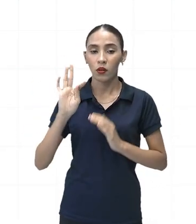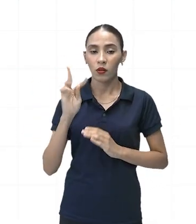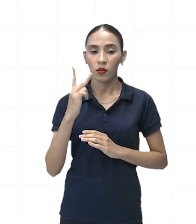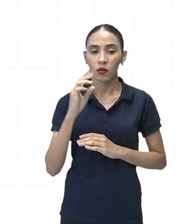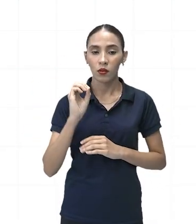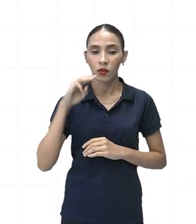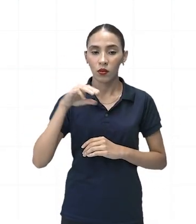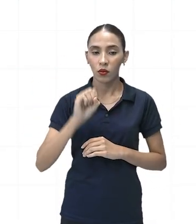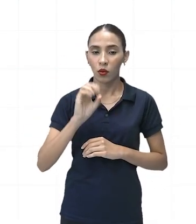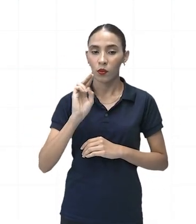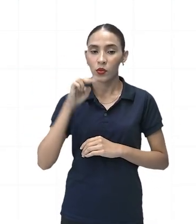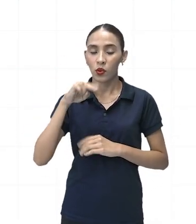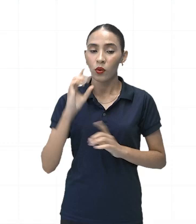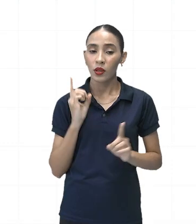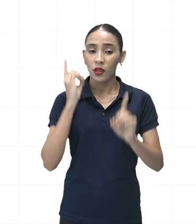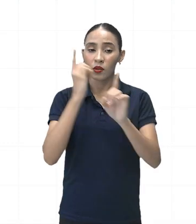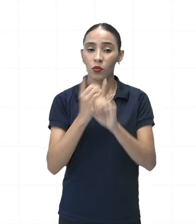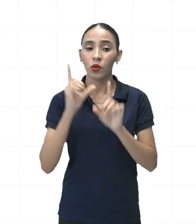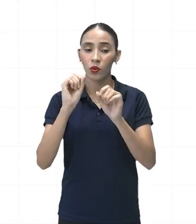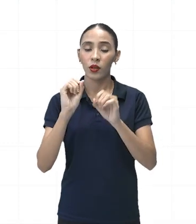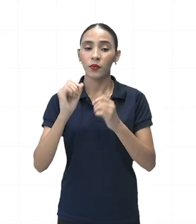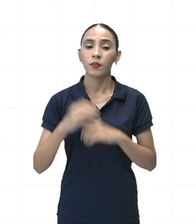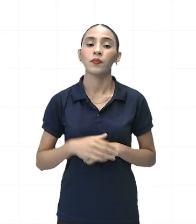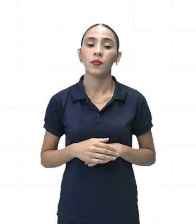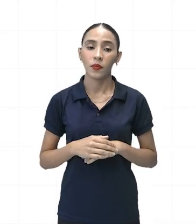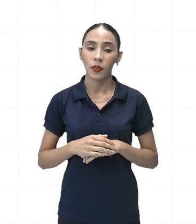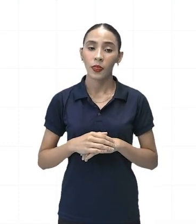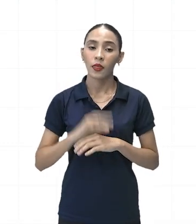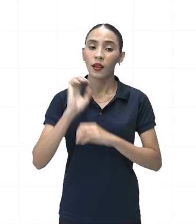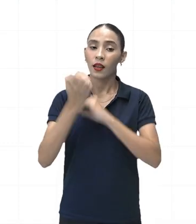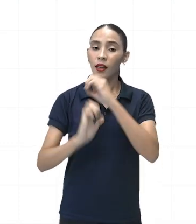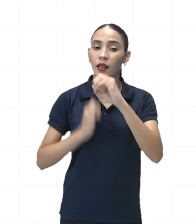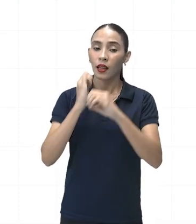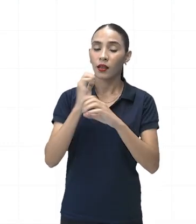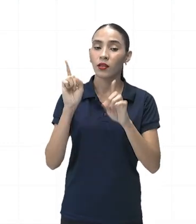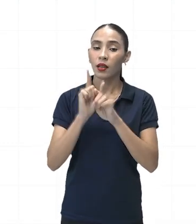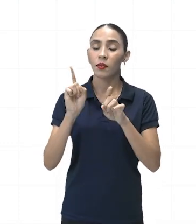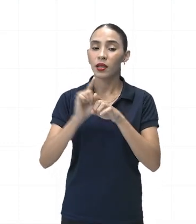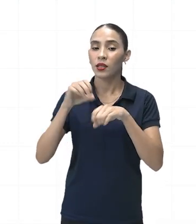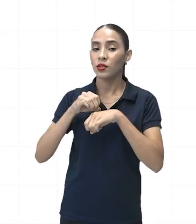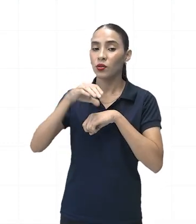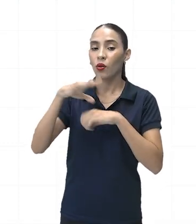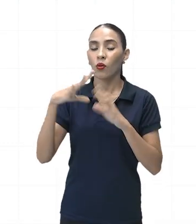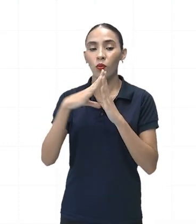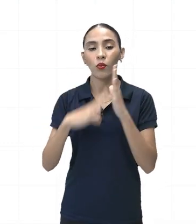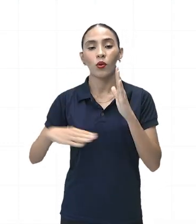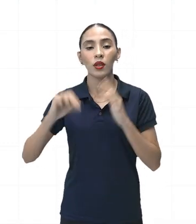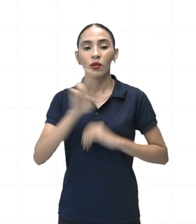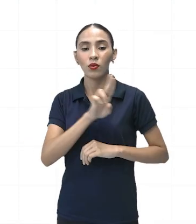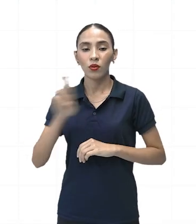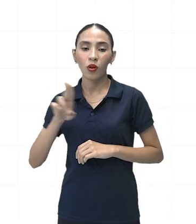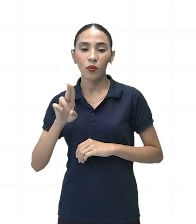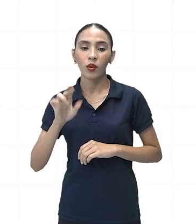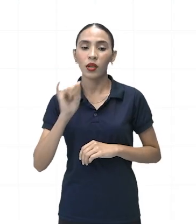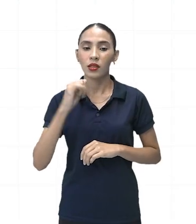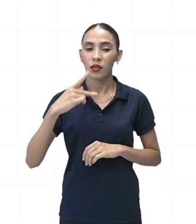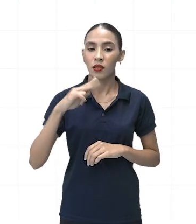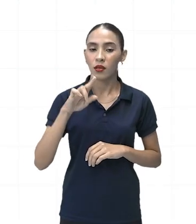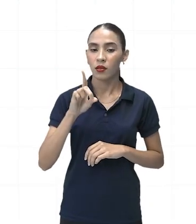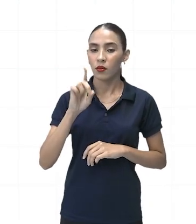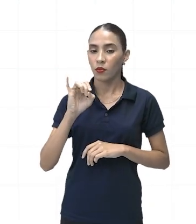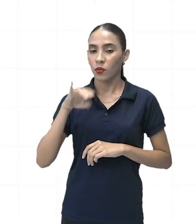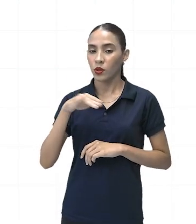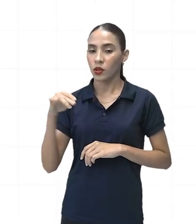Thomson, onde ele descobriu os elétrons e sugeriu um modelo chamado de modelo do pudim de